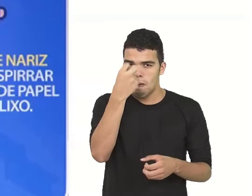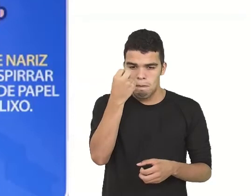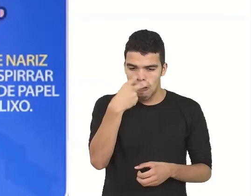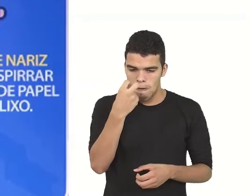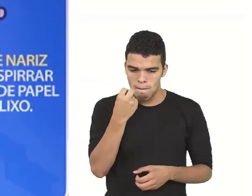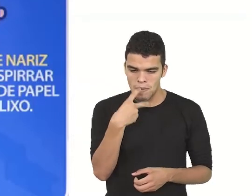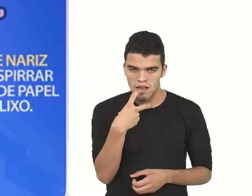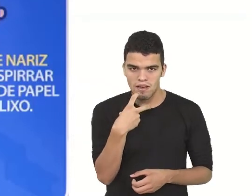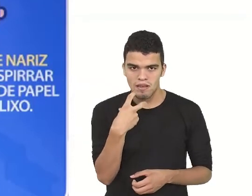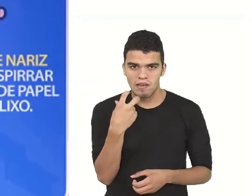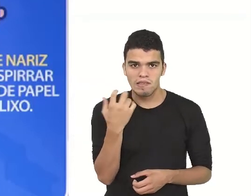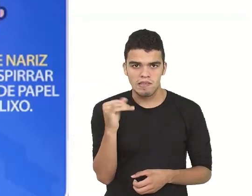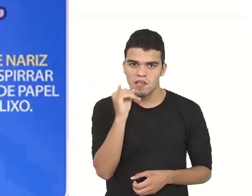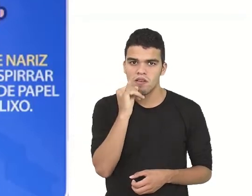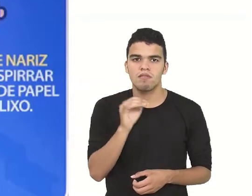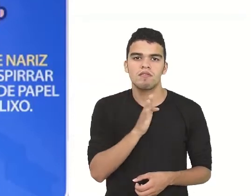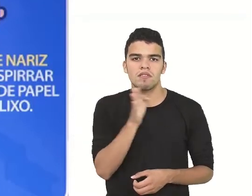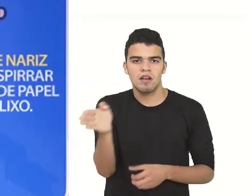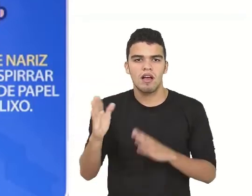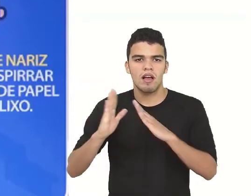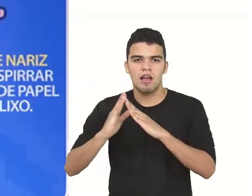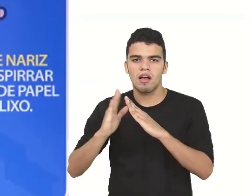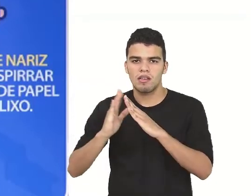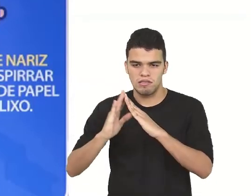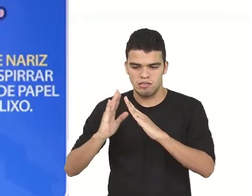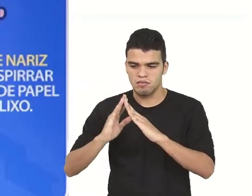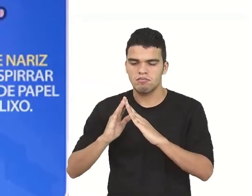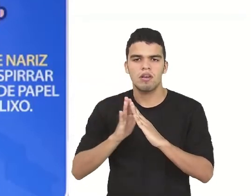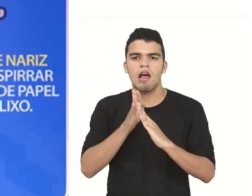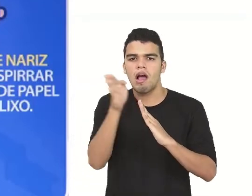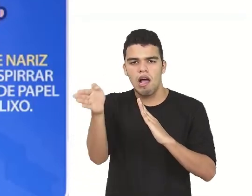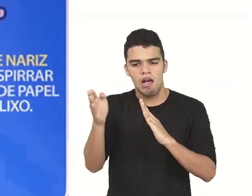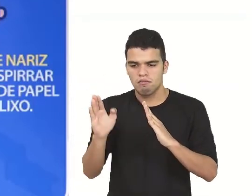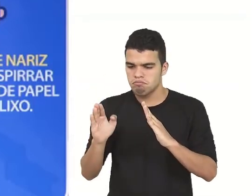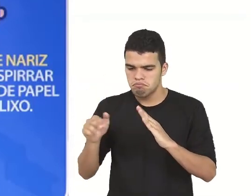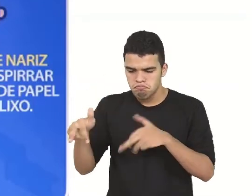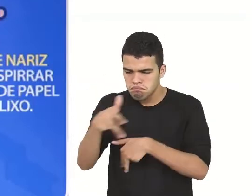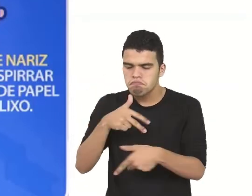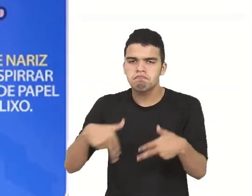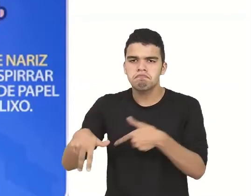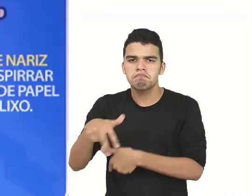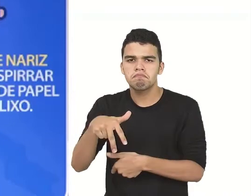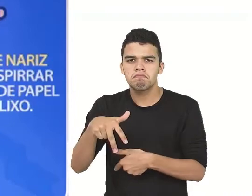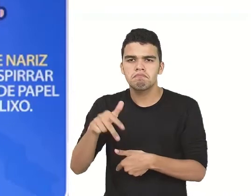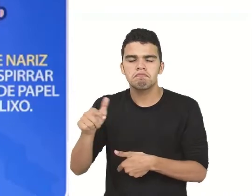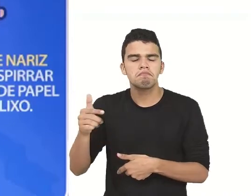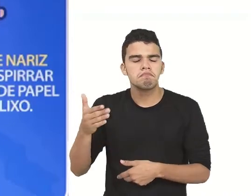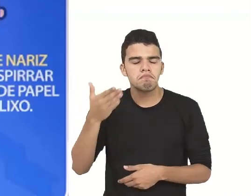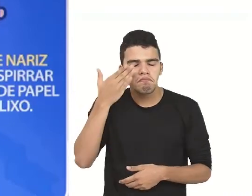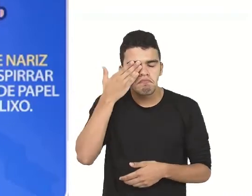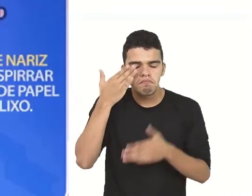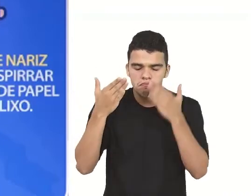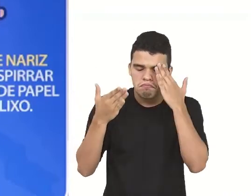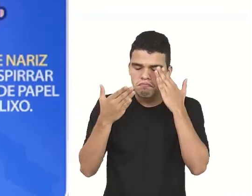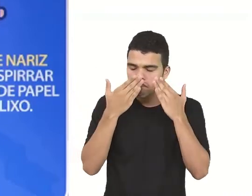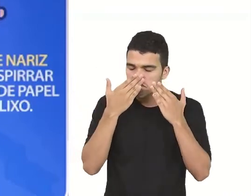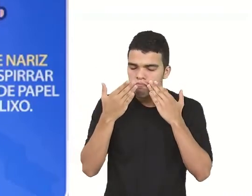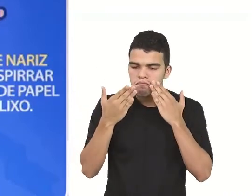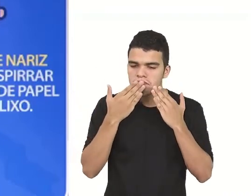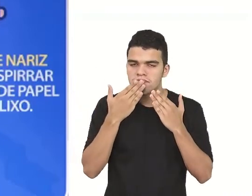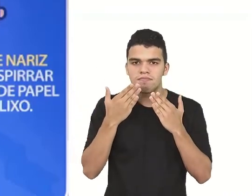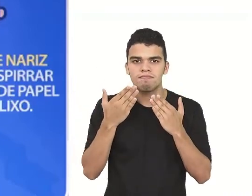consegue higienizar as mãos. Porque a partir dali você pode estar transferindo o vírus para dentro de você. Outra